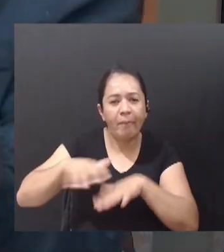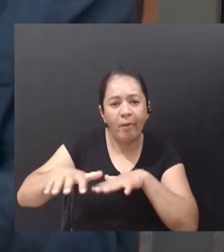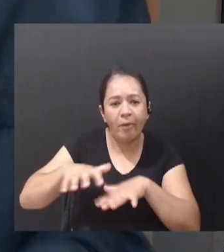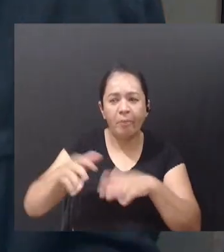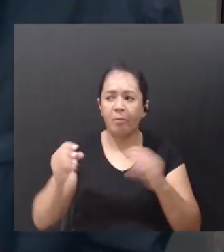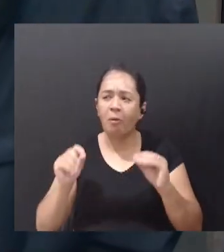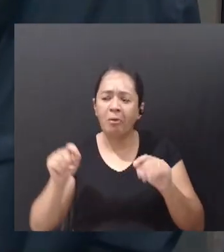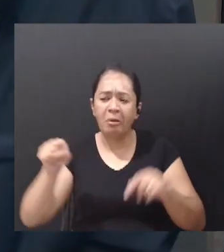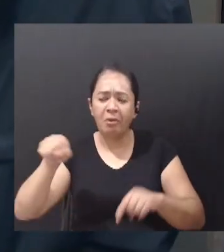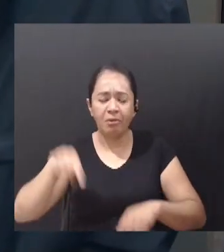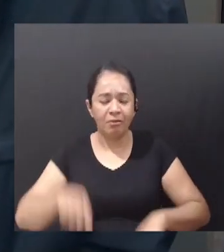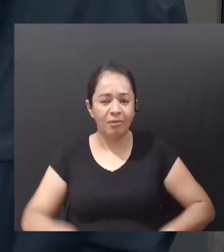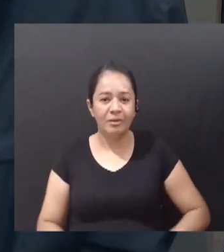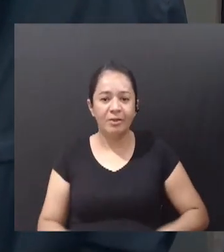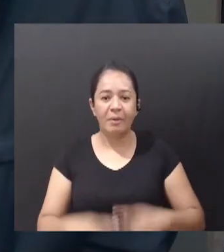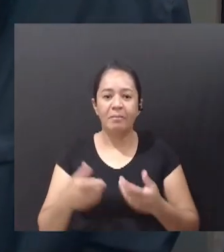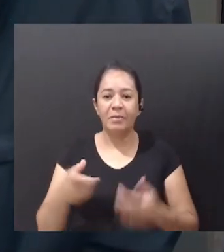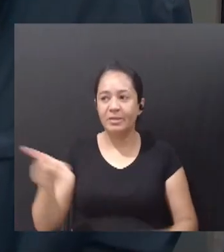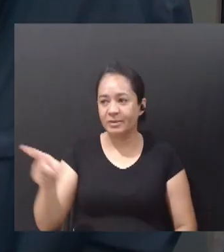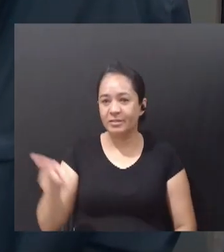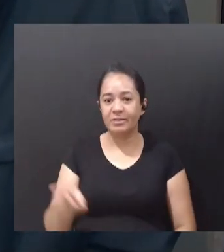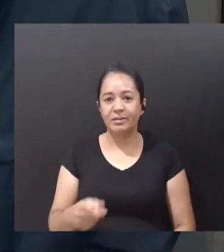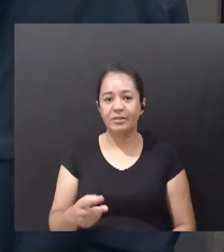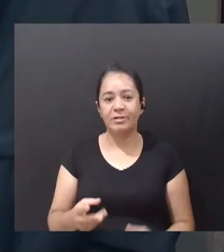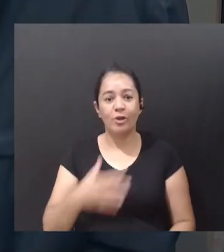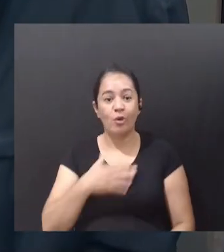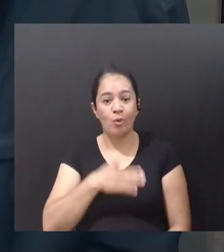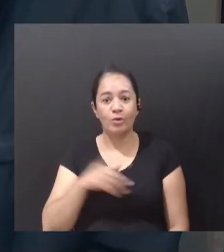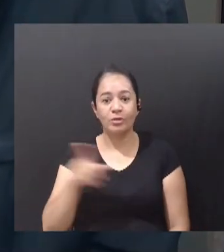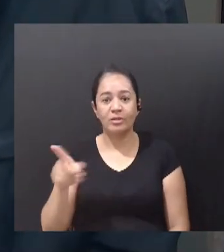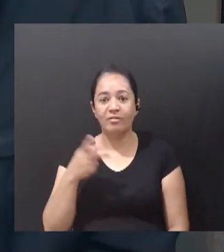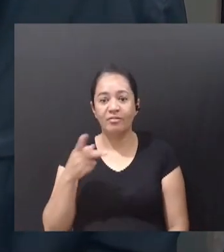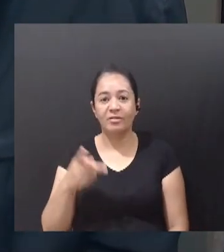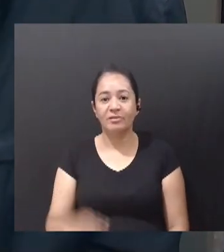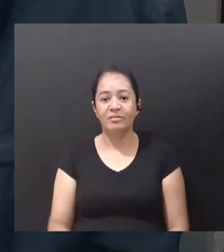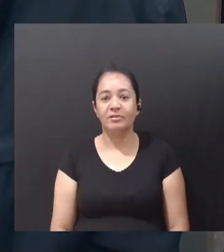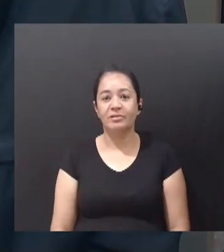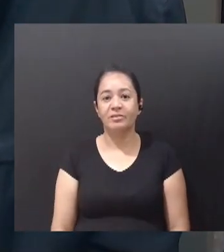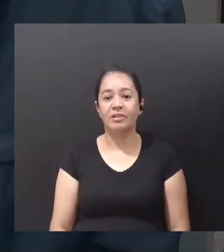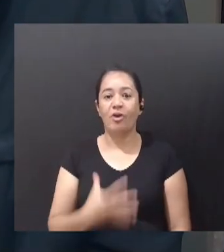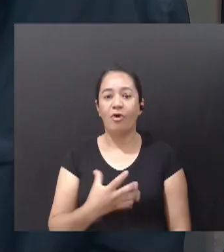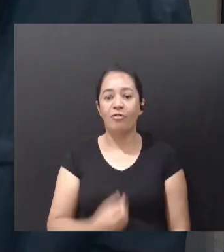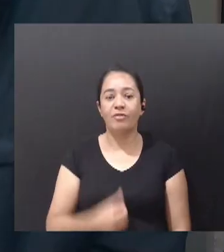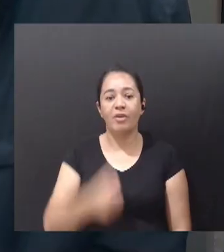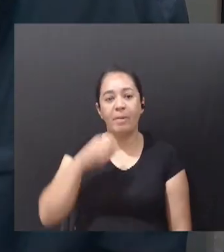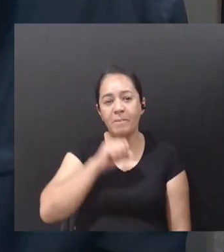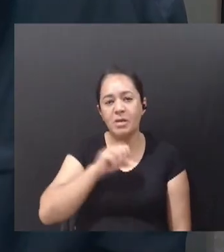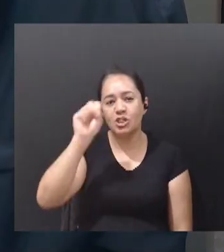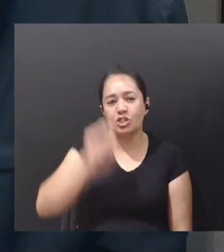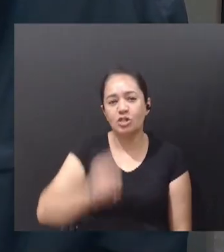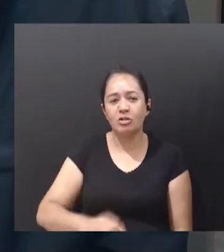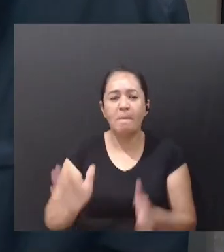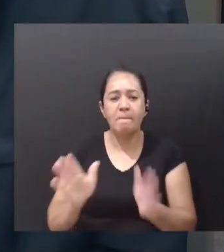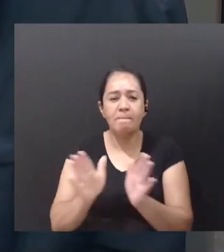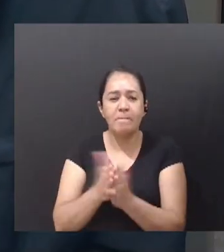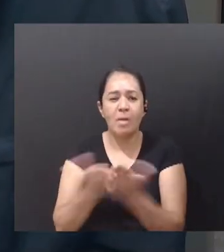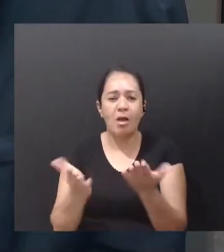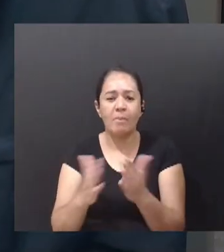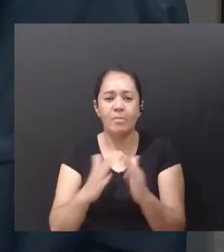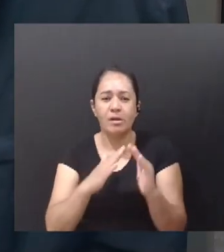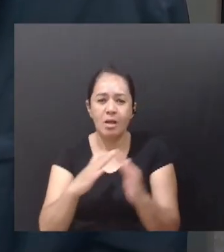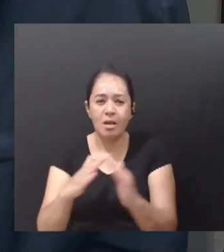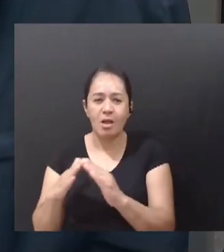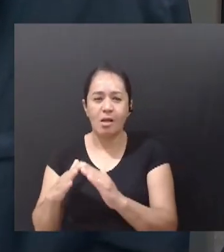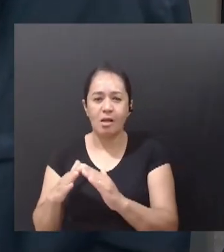Mas eu, assim como o Renato, me identifiquei muito com a fala dele. Filho de mãe solteira, pobre, periferia, quebrada. O rap caiu na